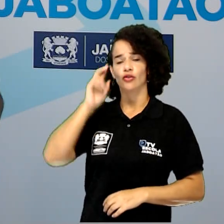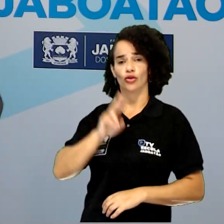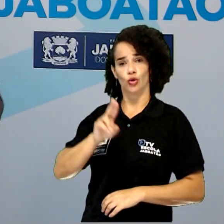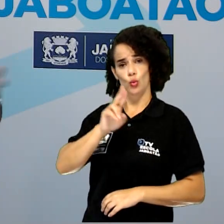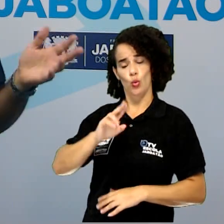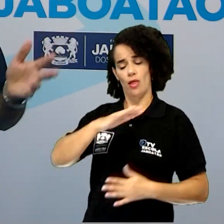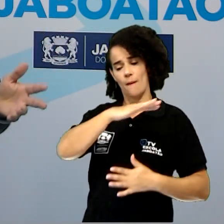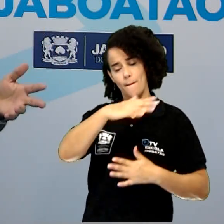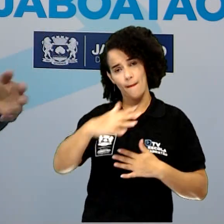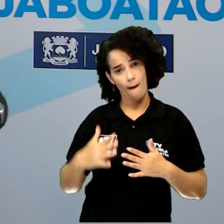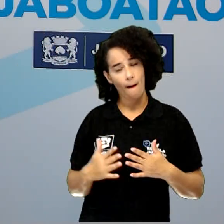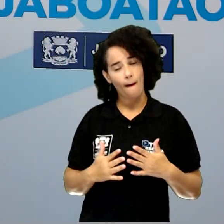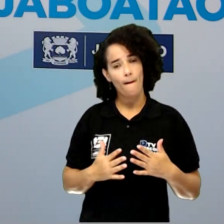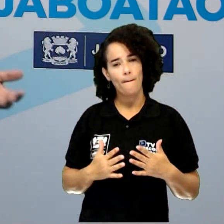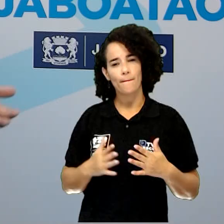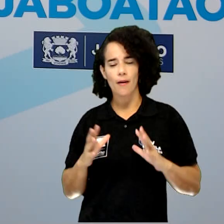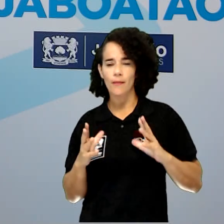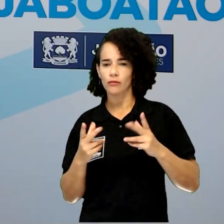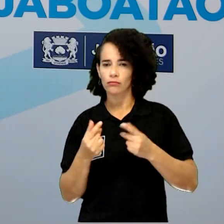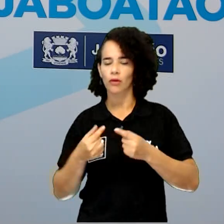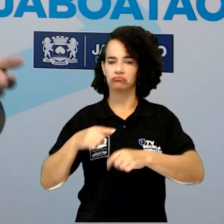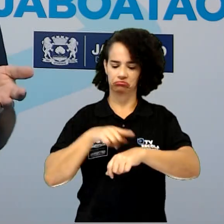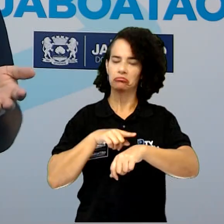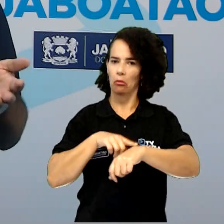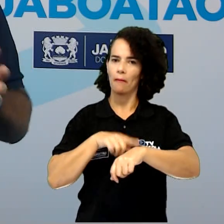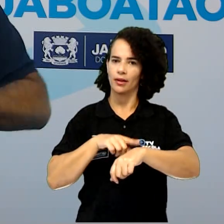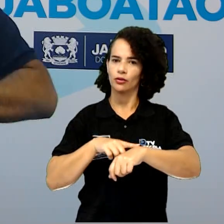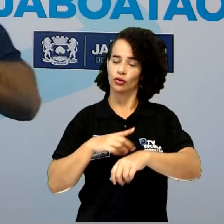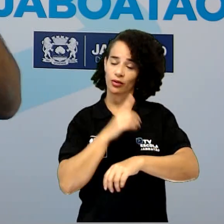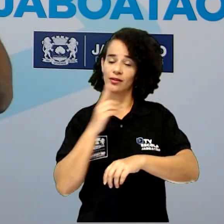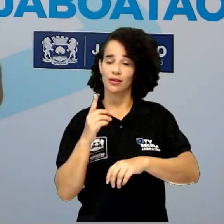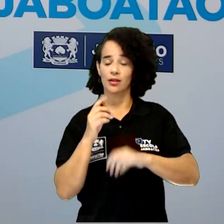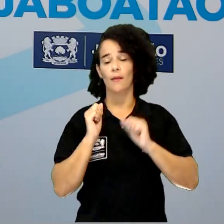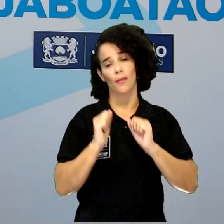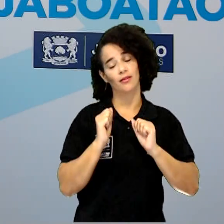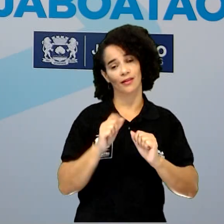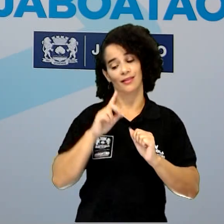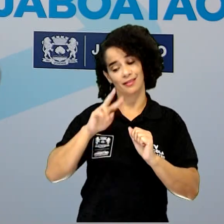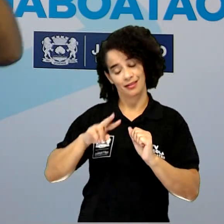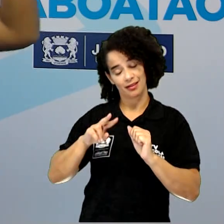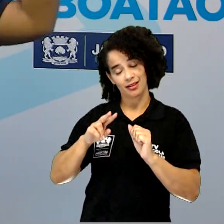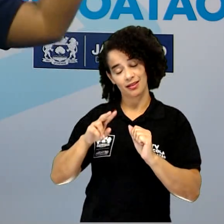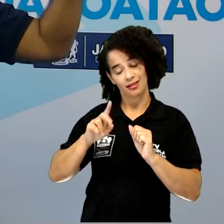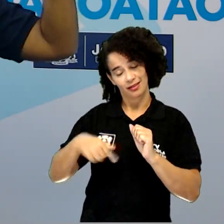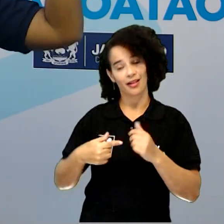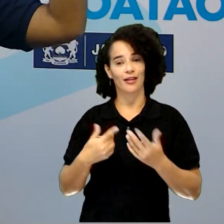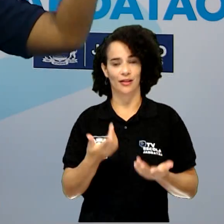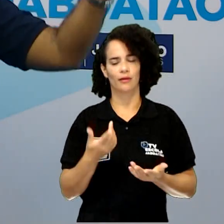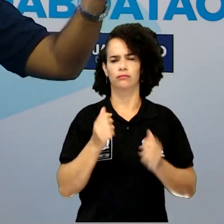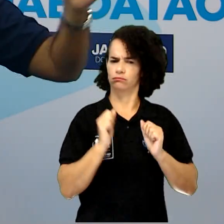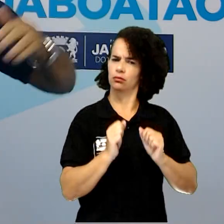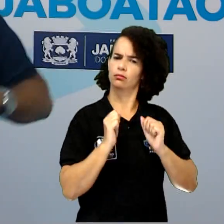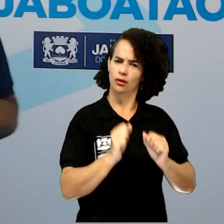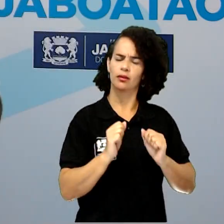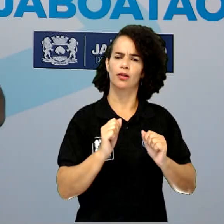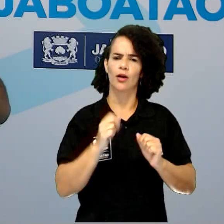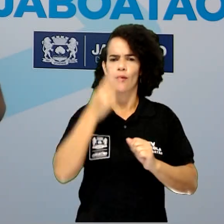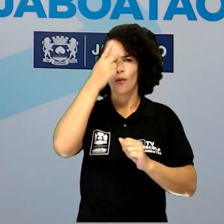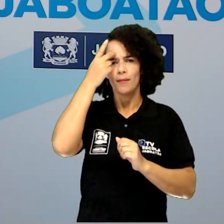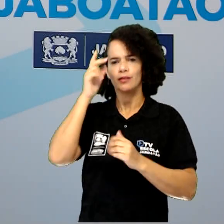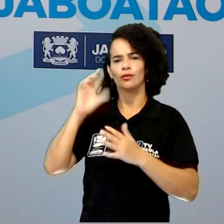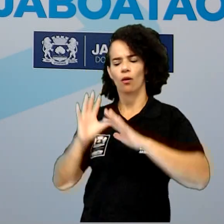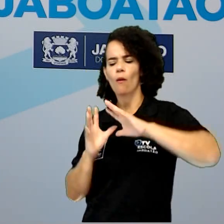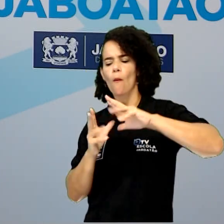mapa praticamente em todos os momentos do nosso dia. Pode ser que não seja nós usando, mas tem alguém em algum lugar do mundo usando o mapa